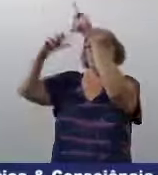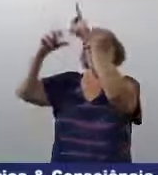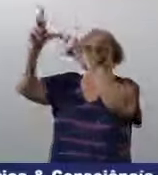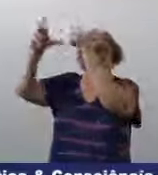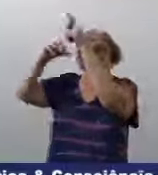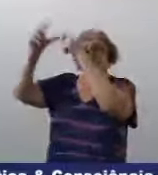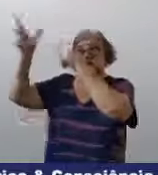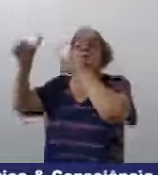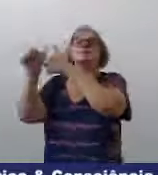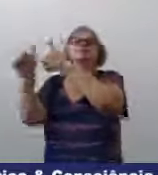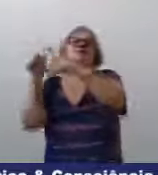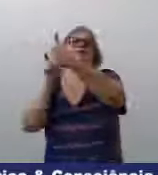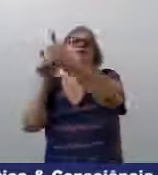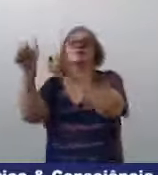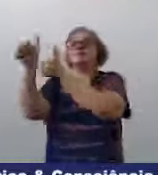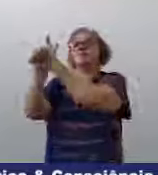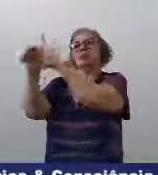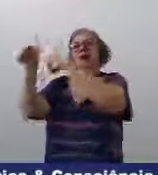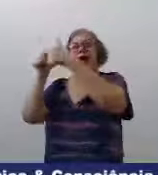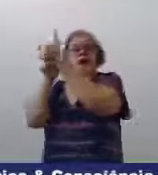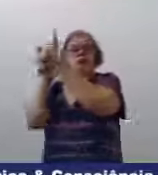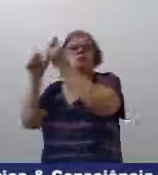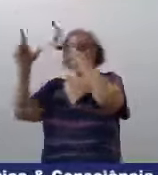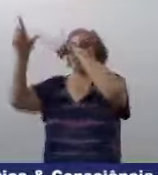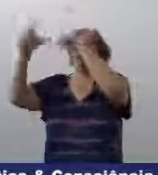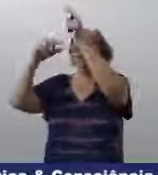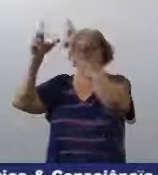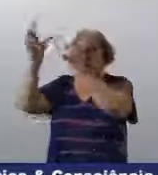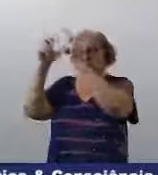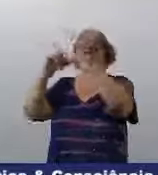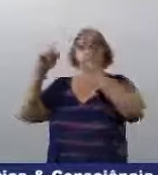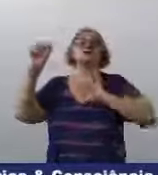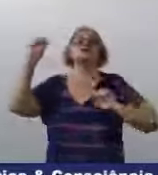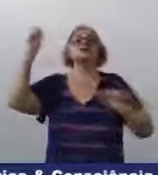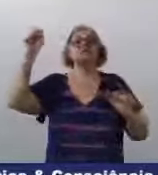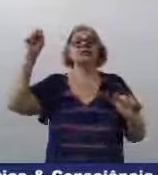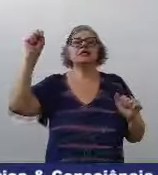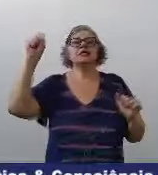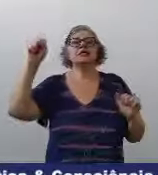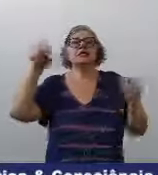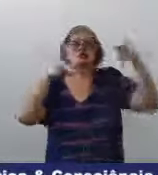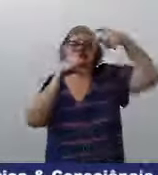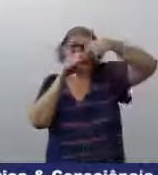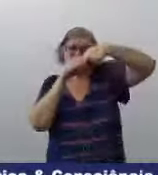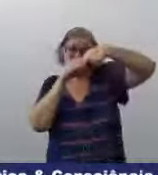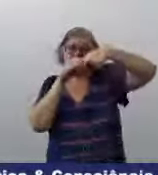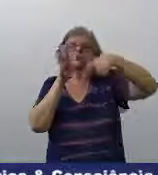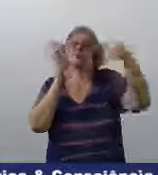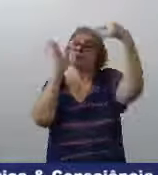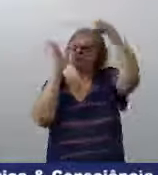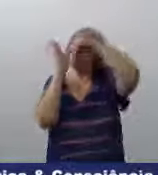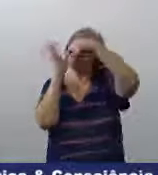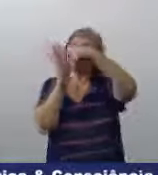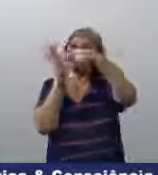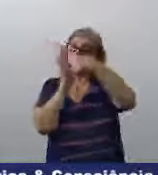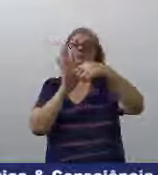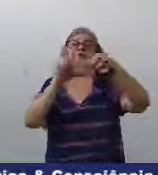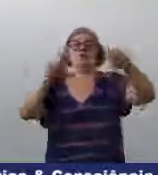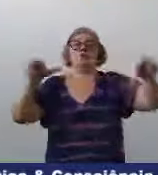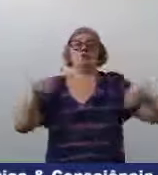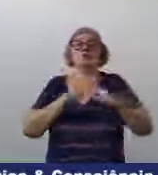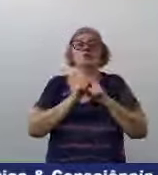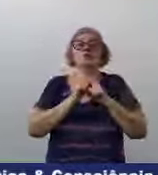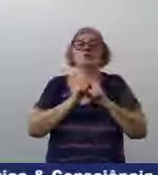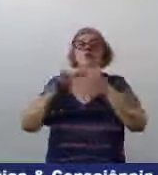estrela nas bordas de um grande buraco negro, o Sagitários, que habita o centro da nossa galáxia.